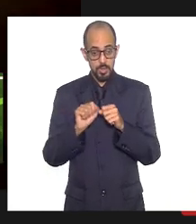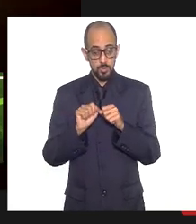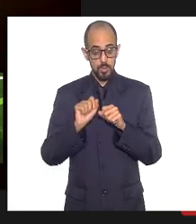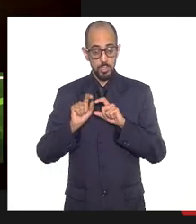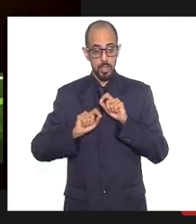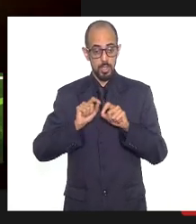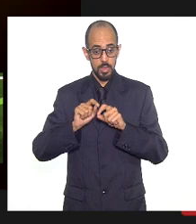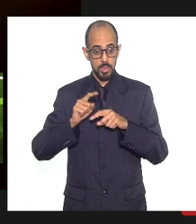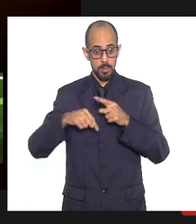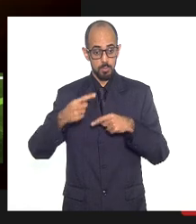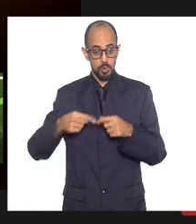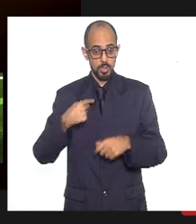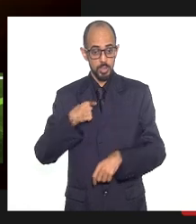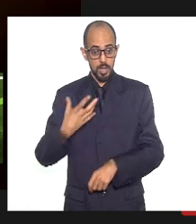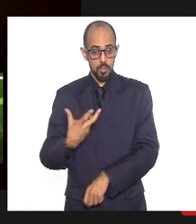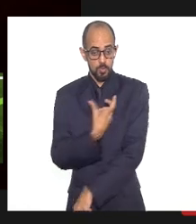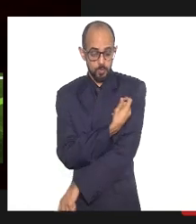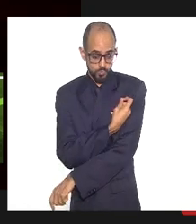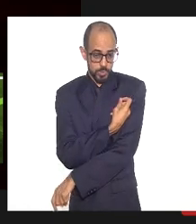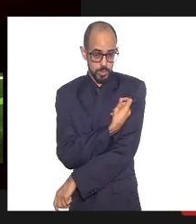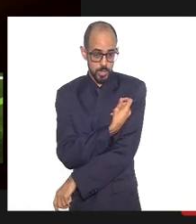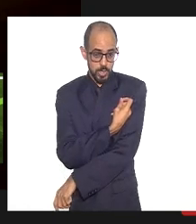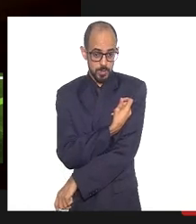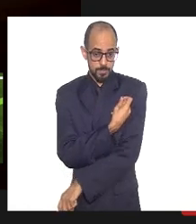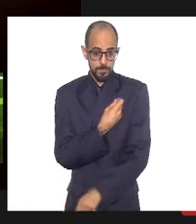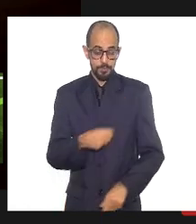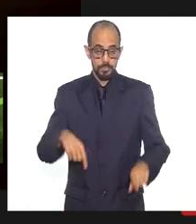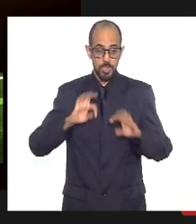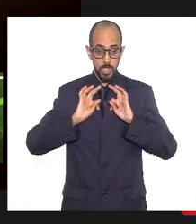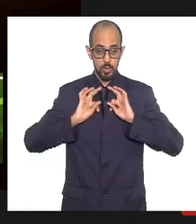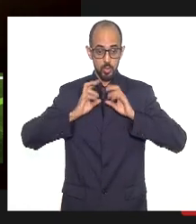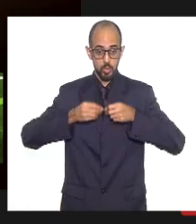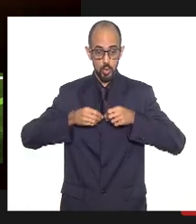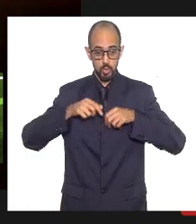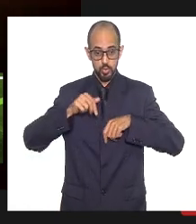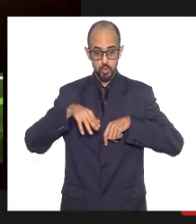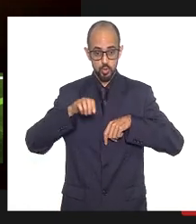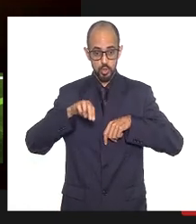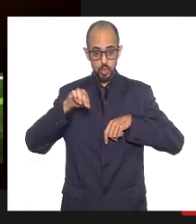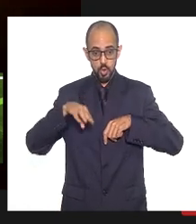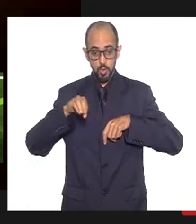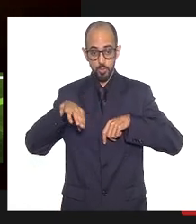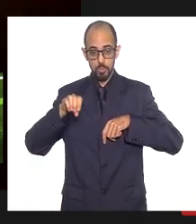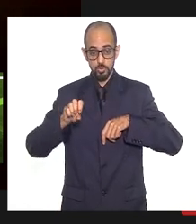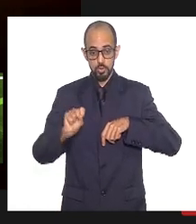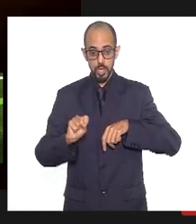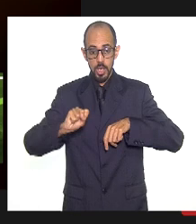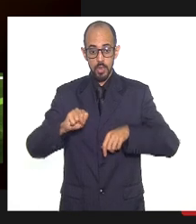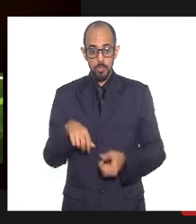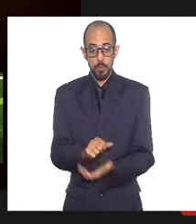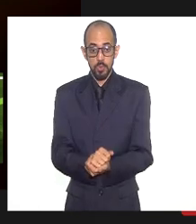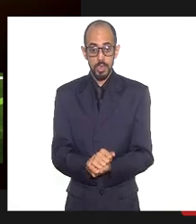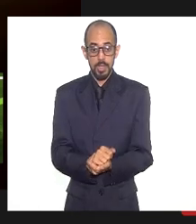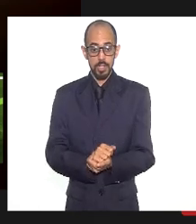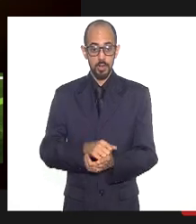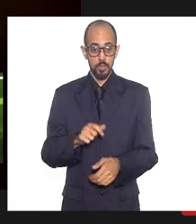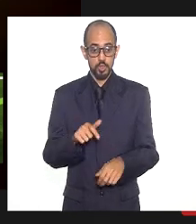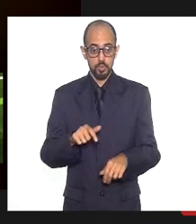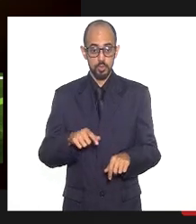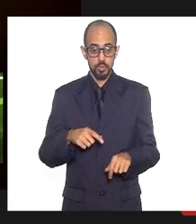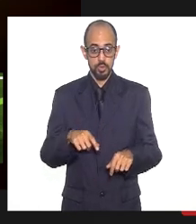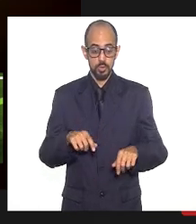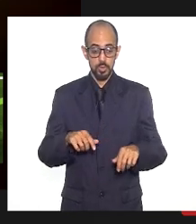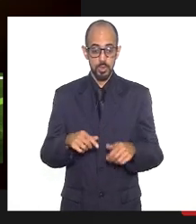também me vacinado. É ir a todos os quilombos, que eu acho importante que você conheça de perto toda